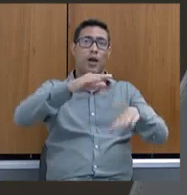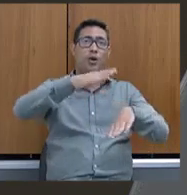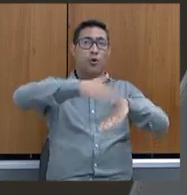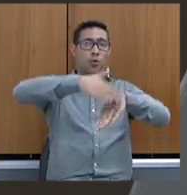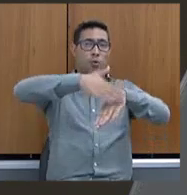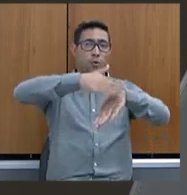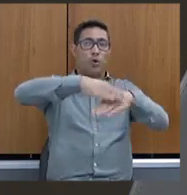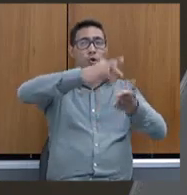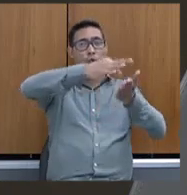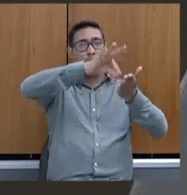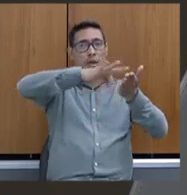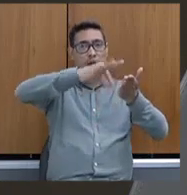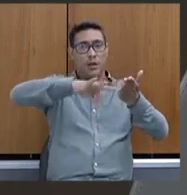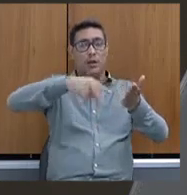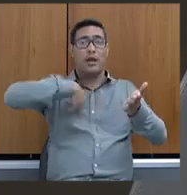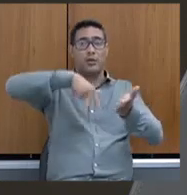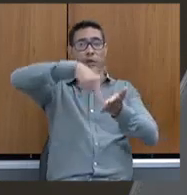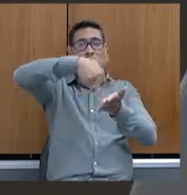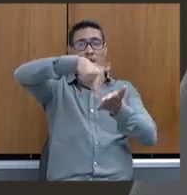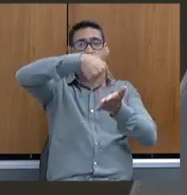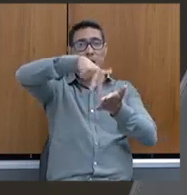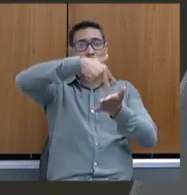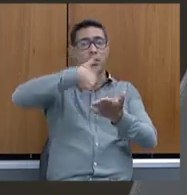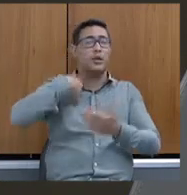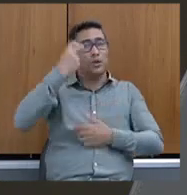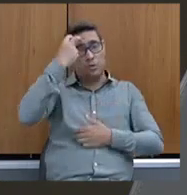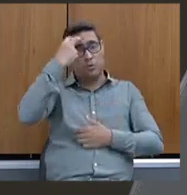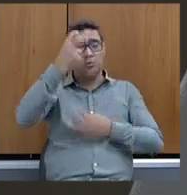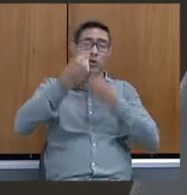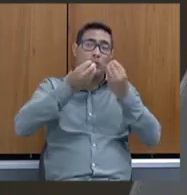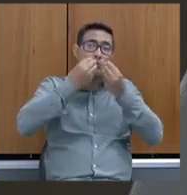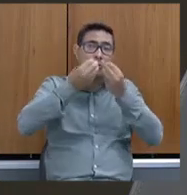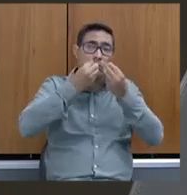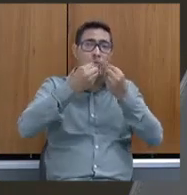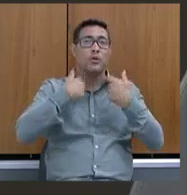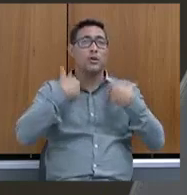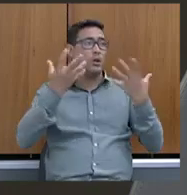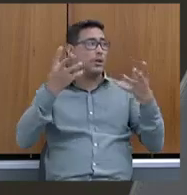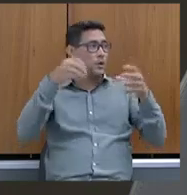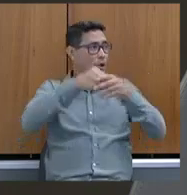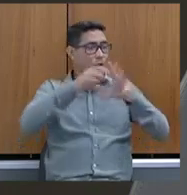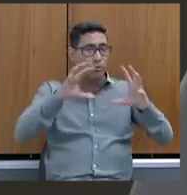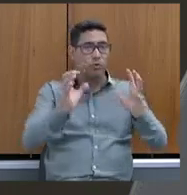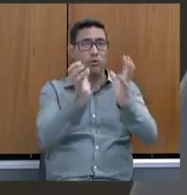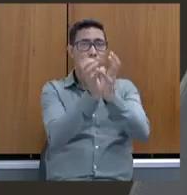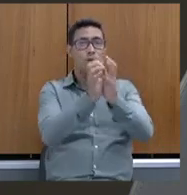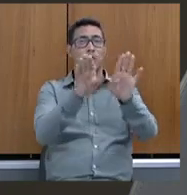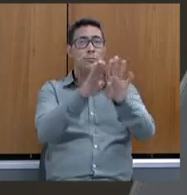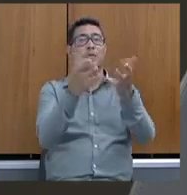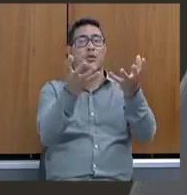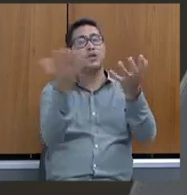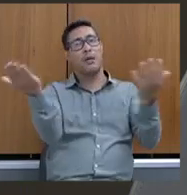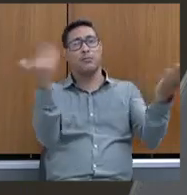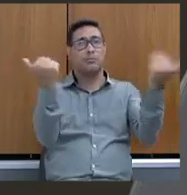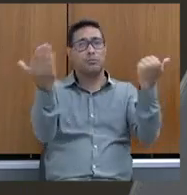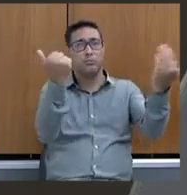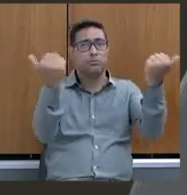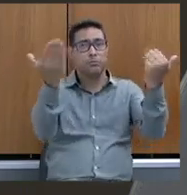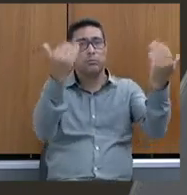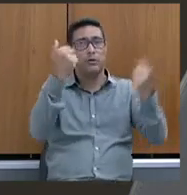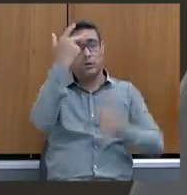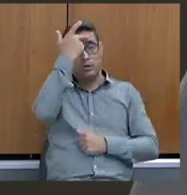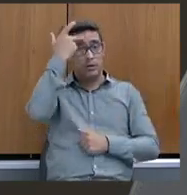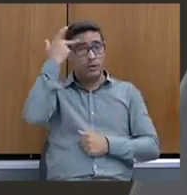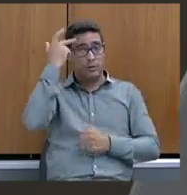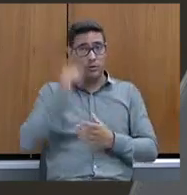a dança a cultura dentro de um circuito que a gente quer atrair também as pessoas tudo bem as pessoas do lugar